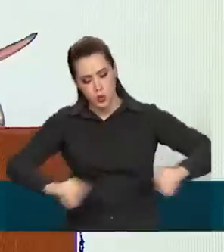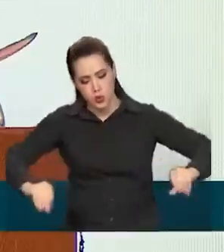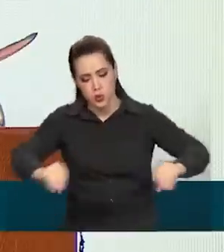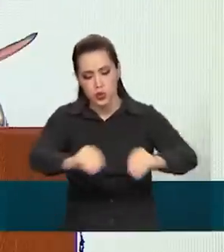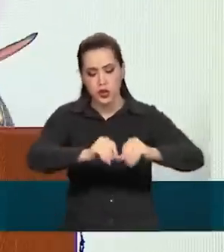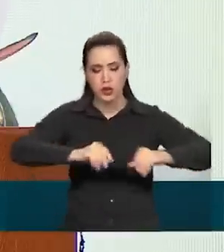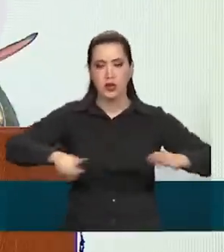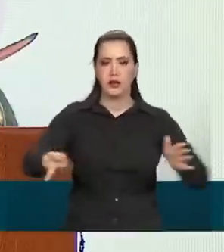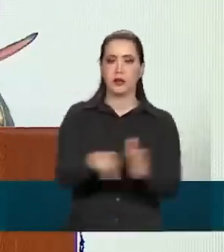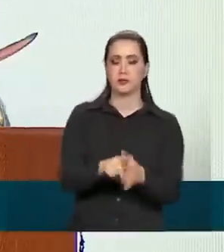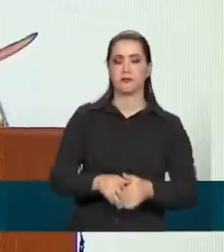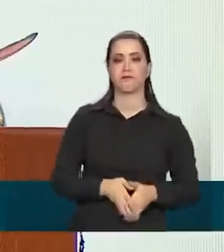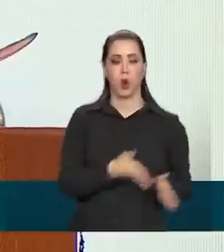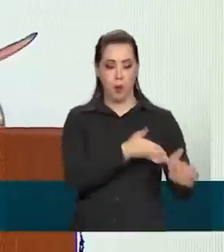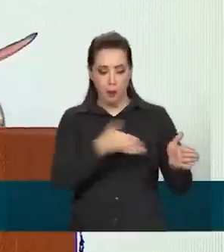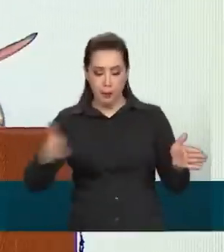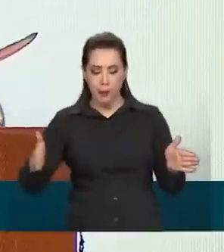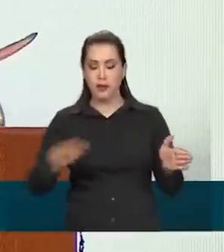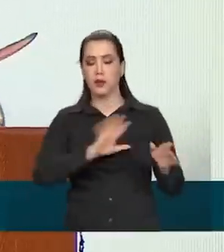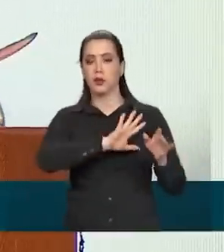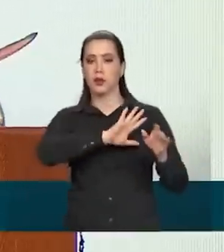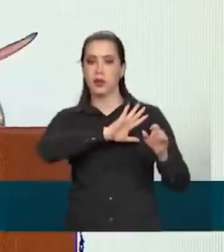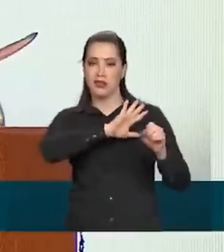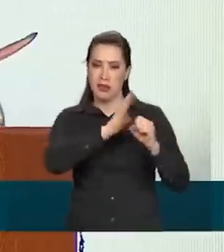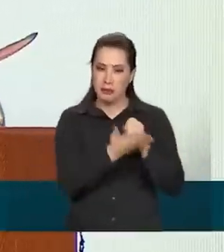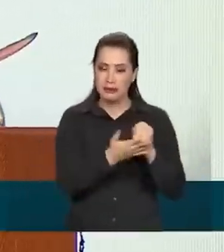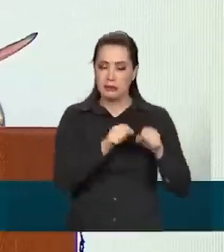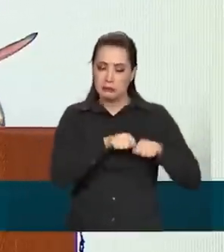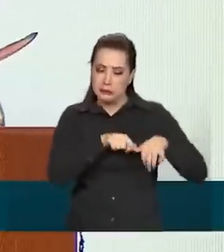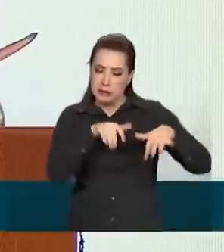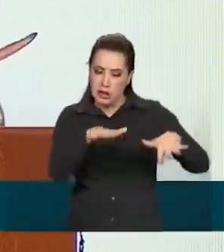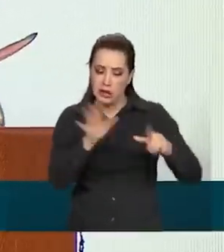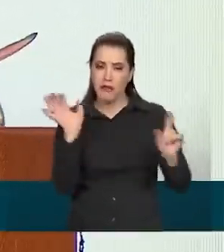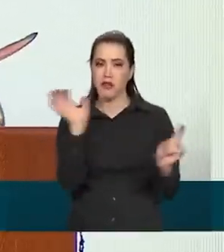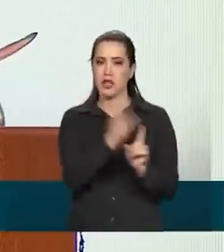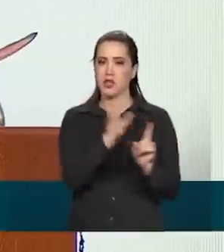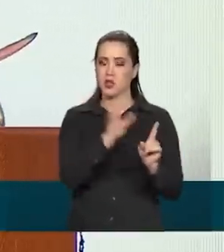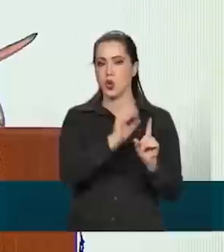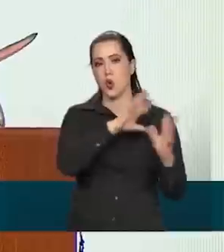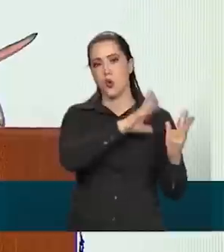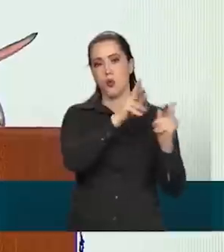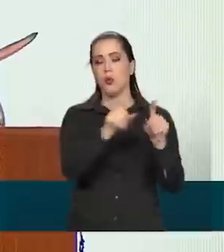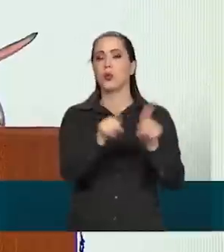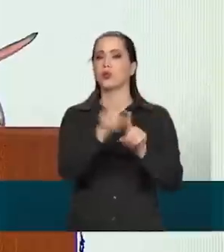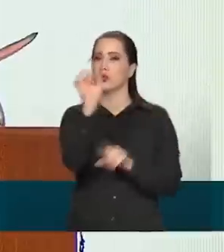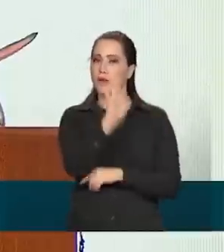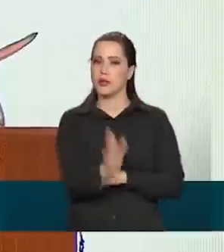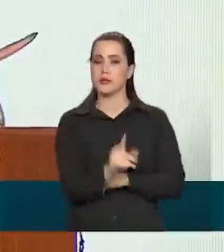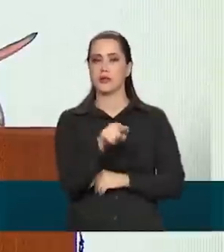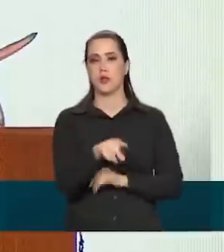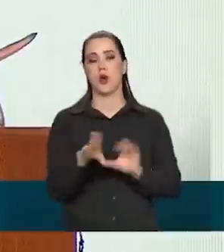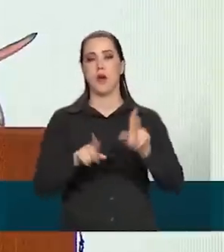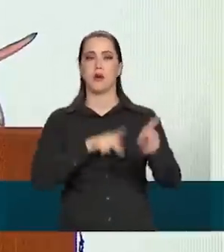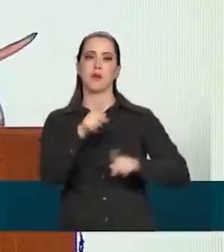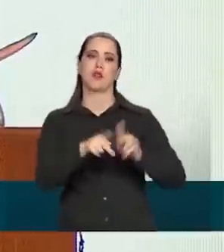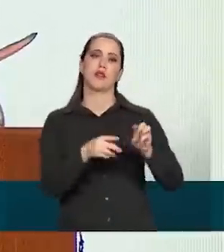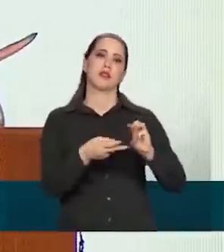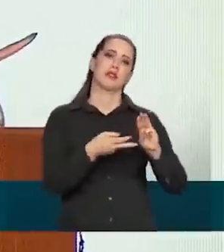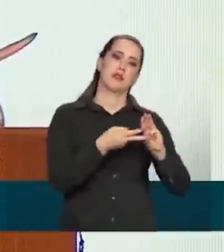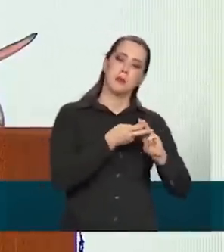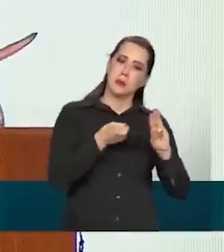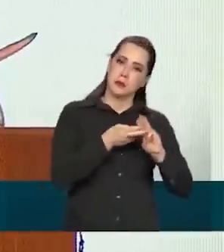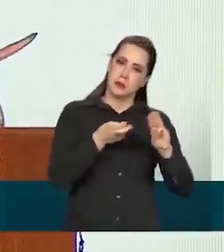a pandemia que impactou fortemente o mundo e a população brasileira, os povos indígenas do Brasil